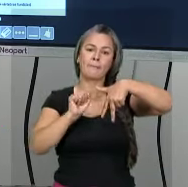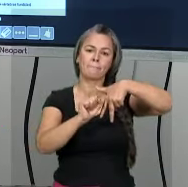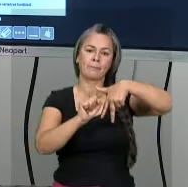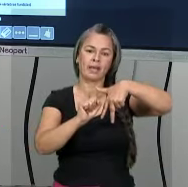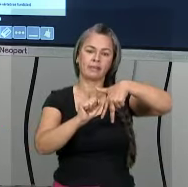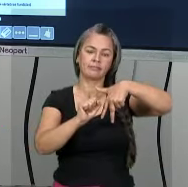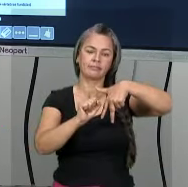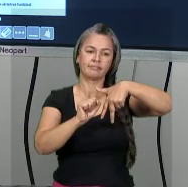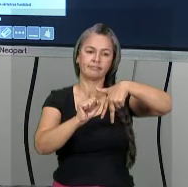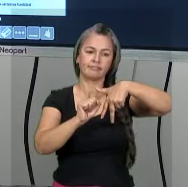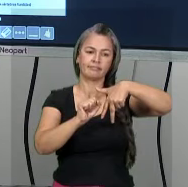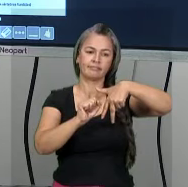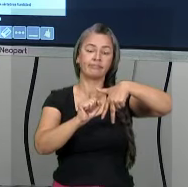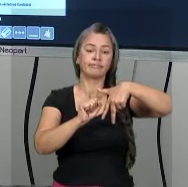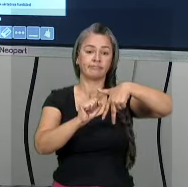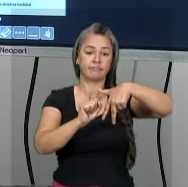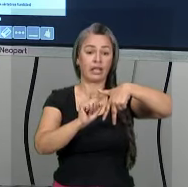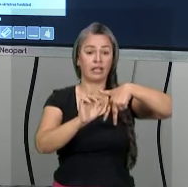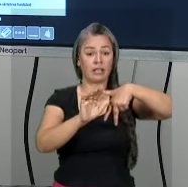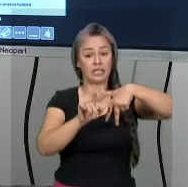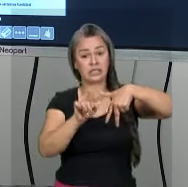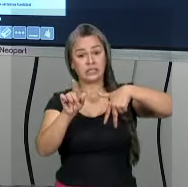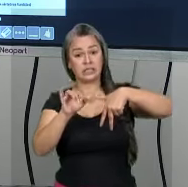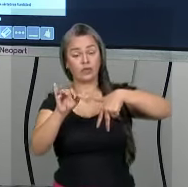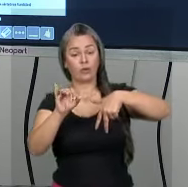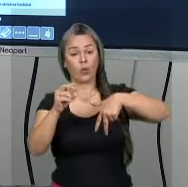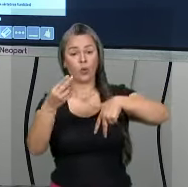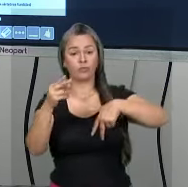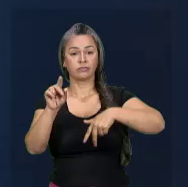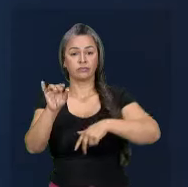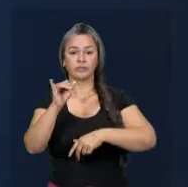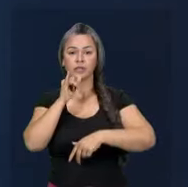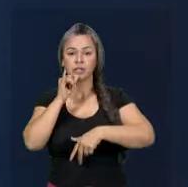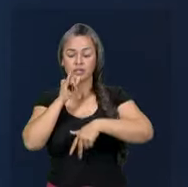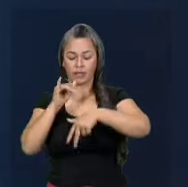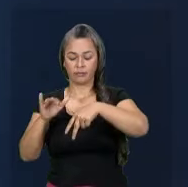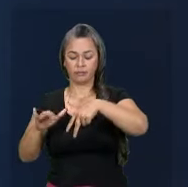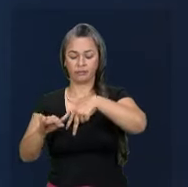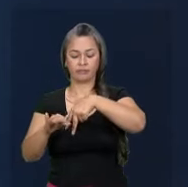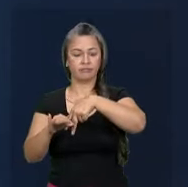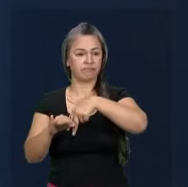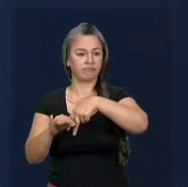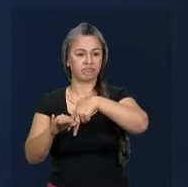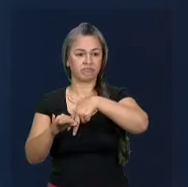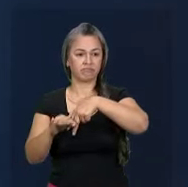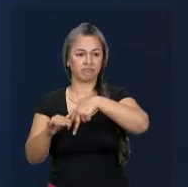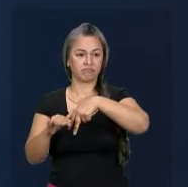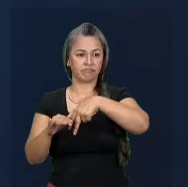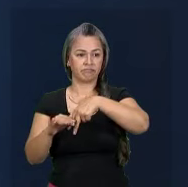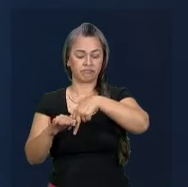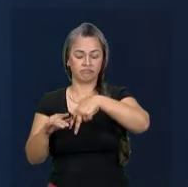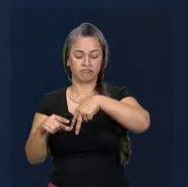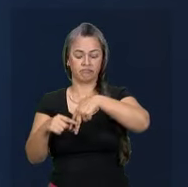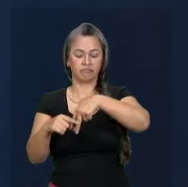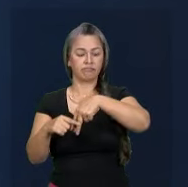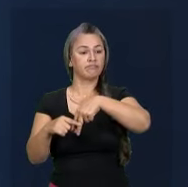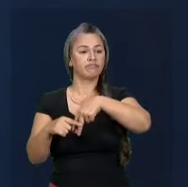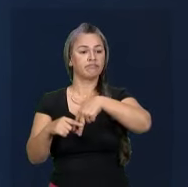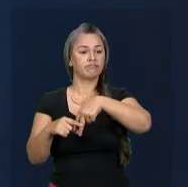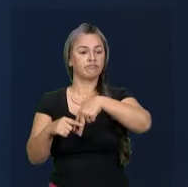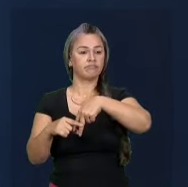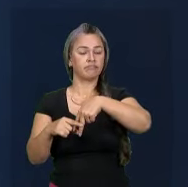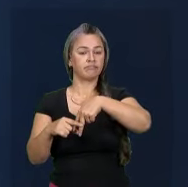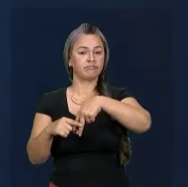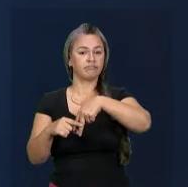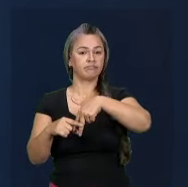pernas. Se a lesão já é na parte inferior das vértebras torácicas, né, e nas vértebras